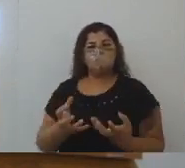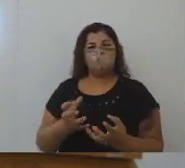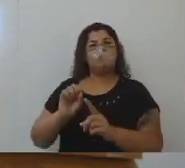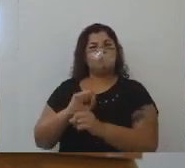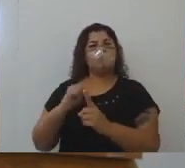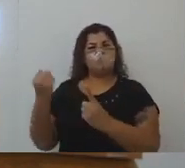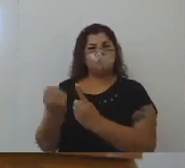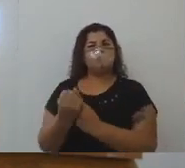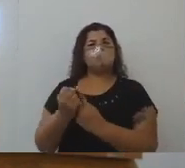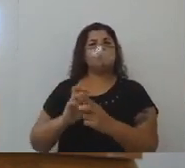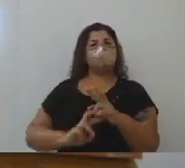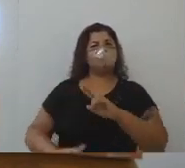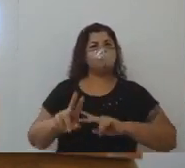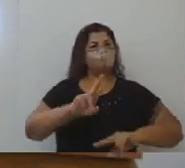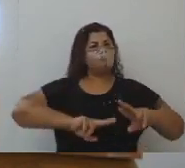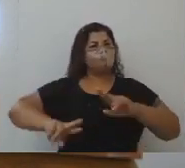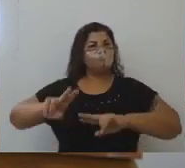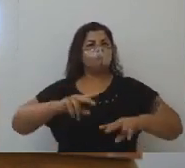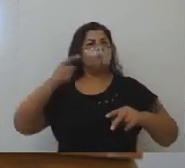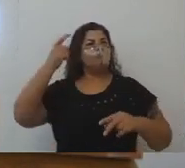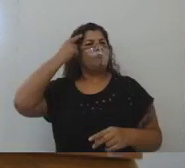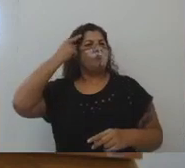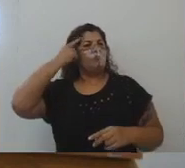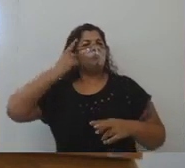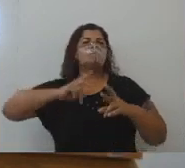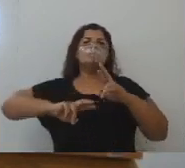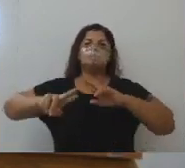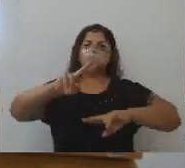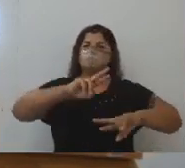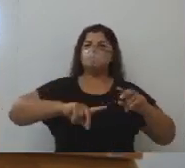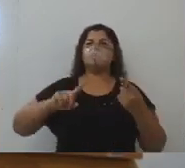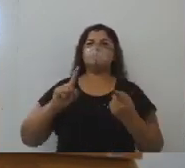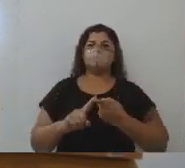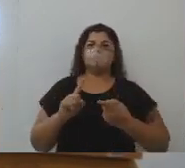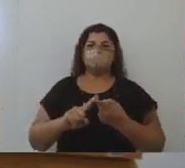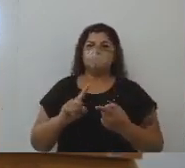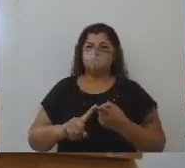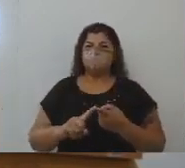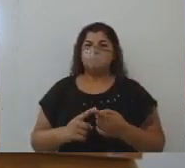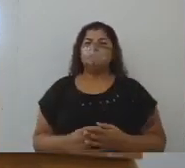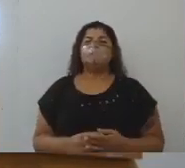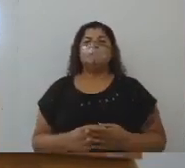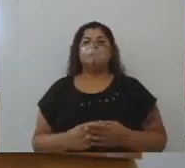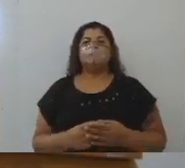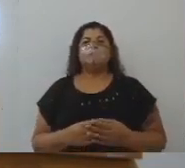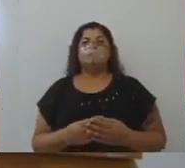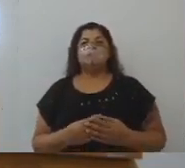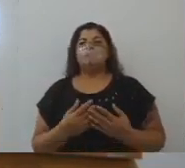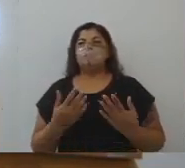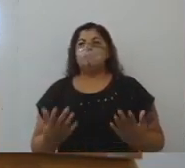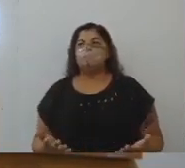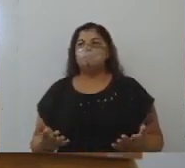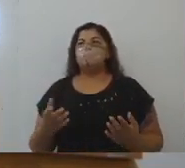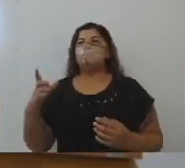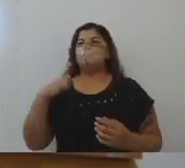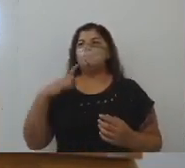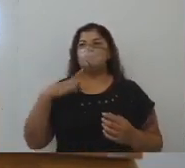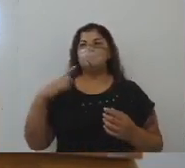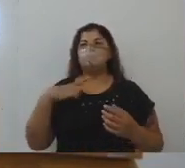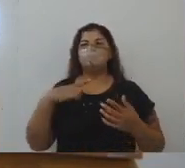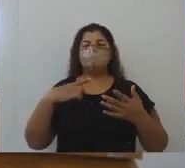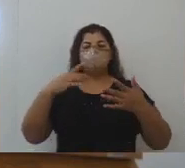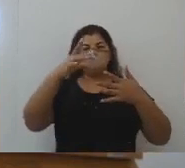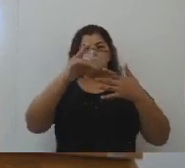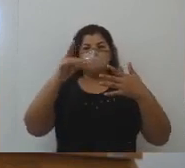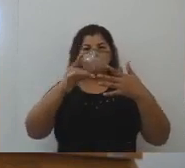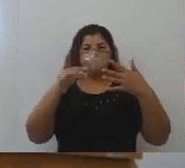são diferentes e eles pensam de maneira diferente. Então vamos lá. Aqui eu tenho uma série de